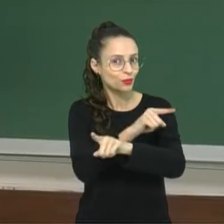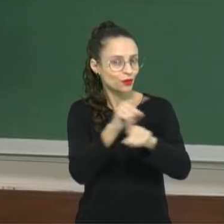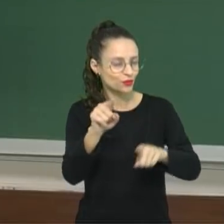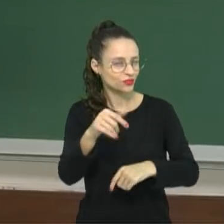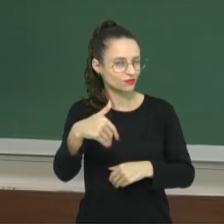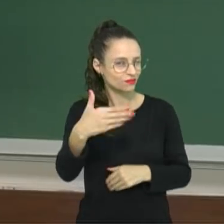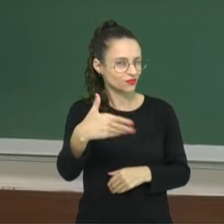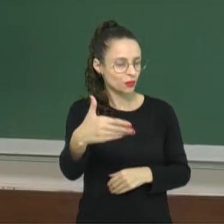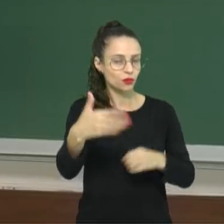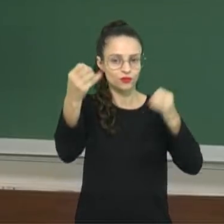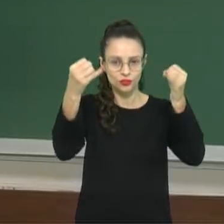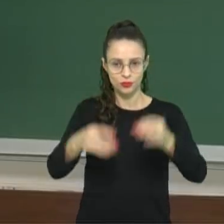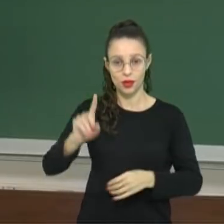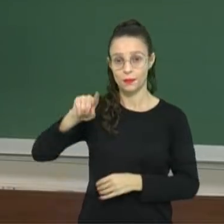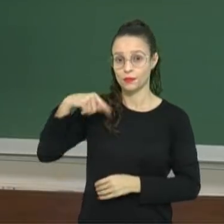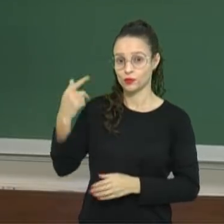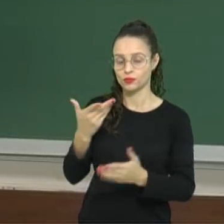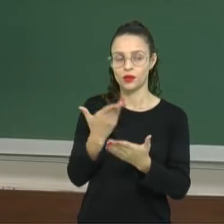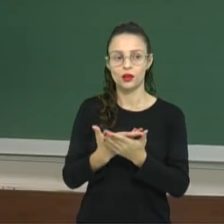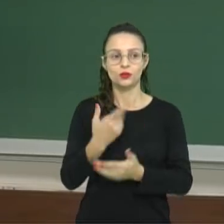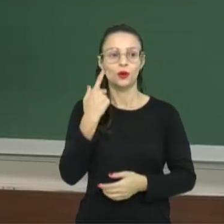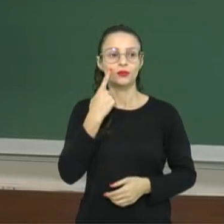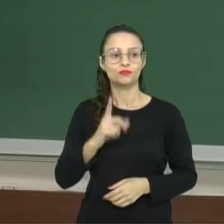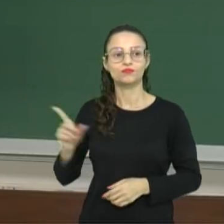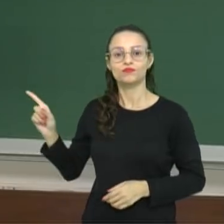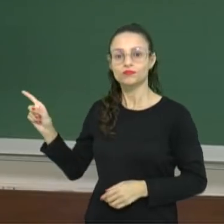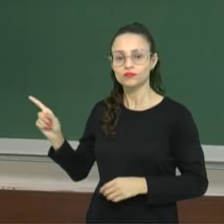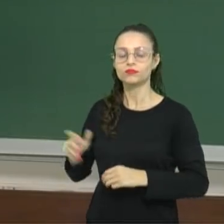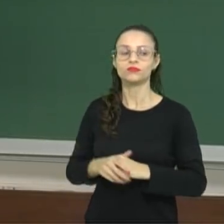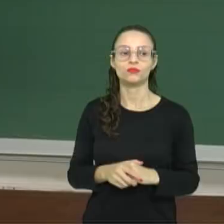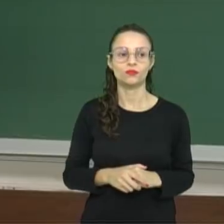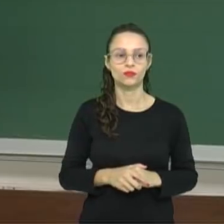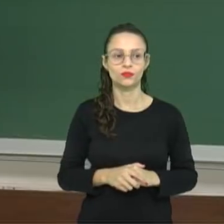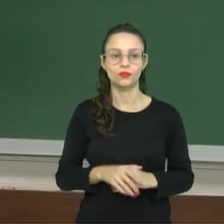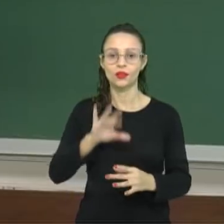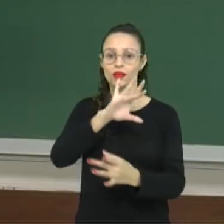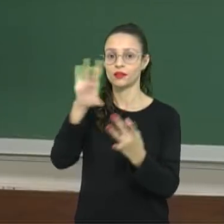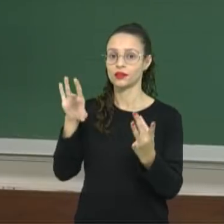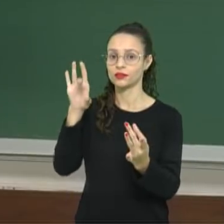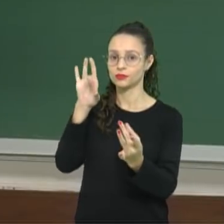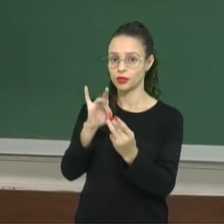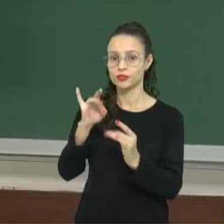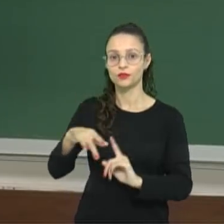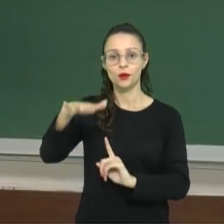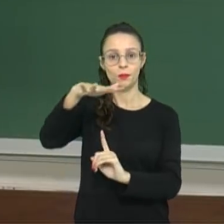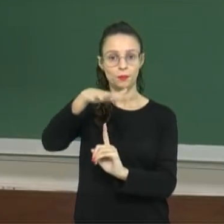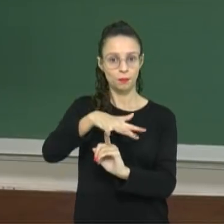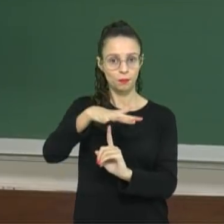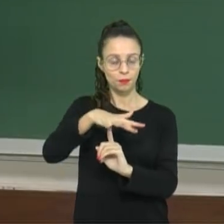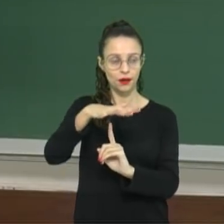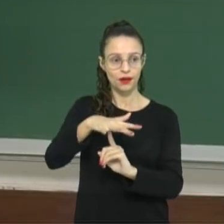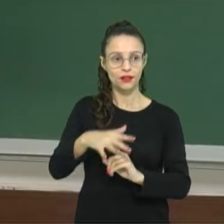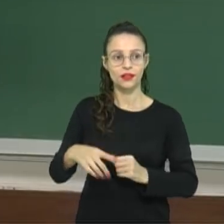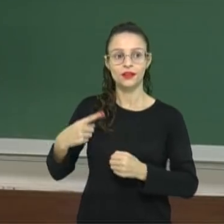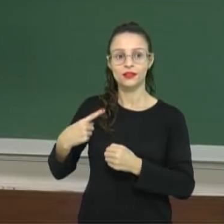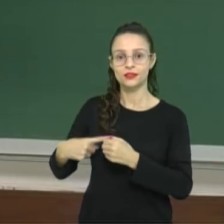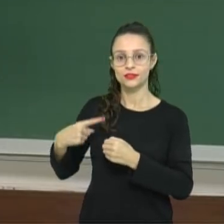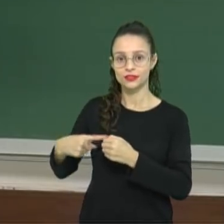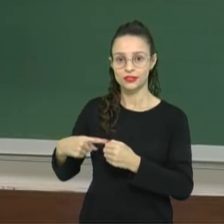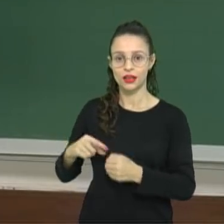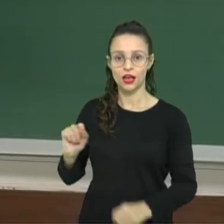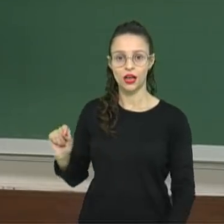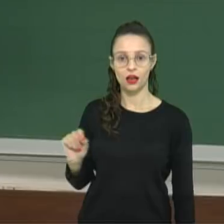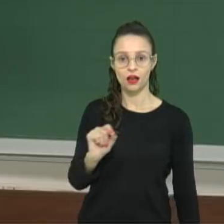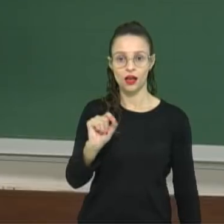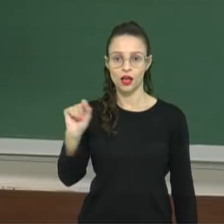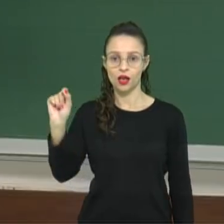gente vai tratar na próxima aula. Então, o que nós temos aqui? Especificamente no estado do Paraná, as cidades ali